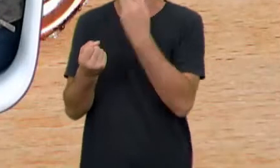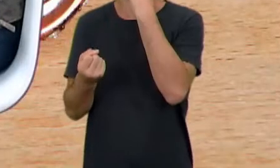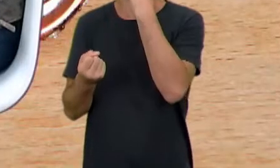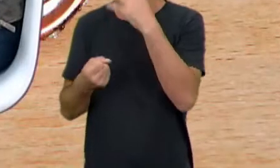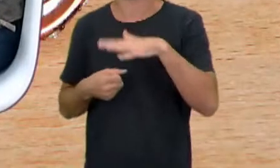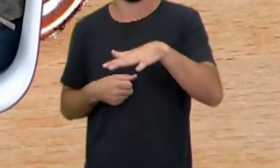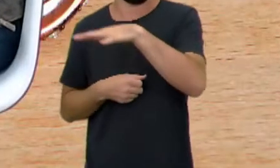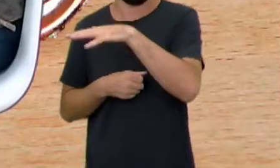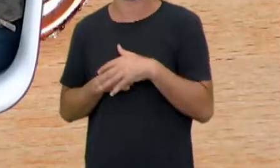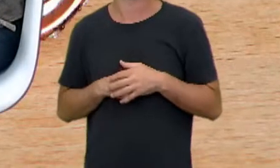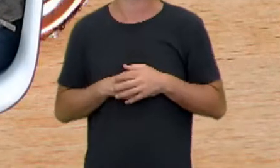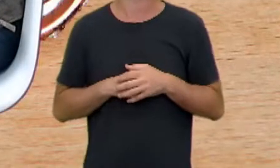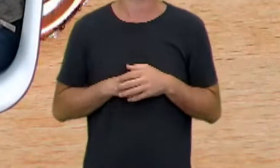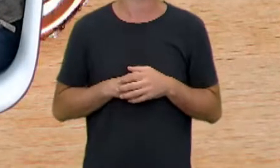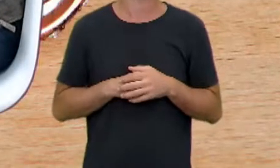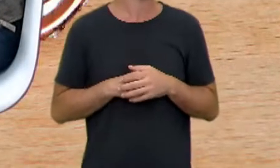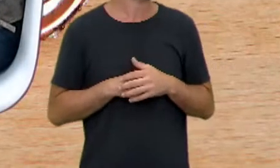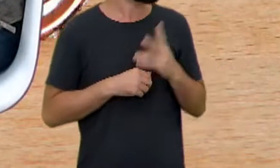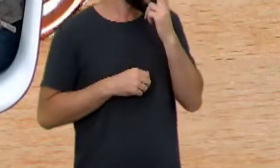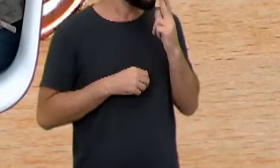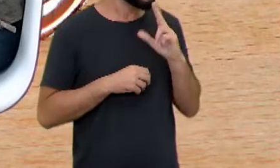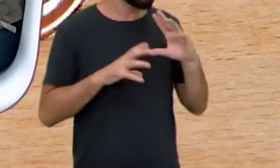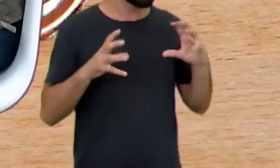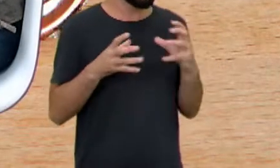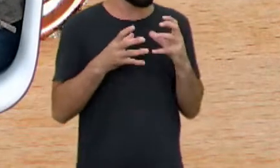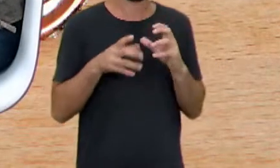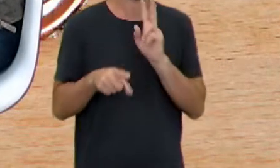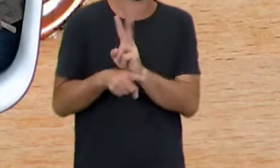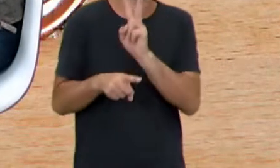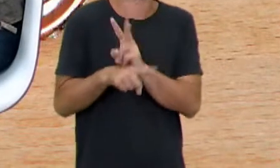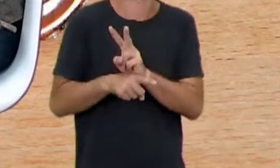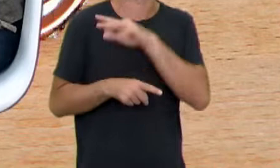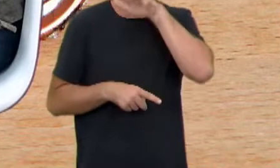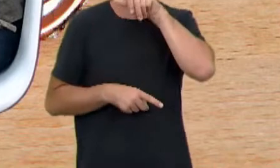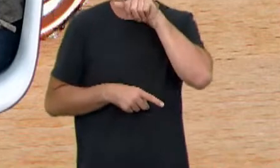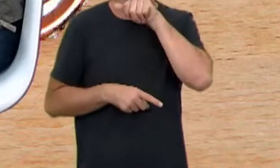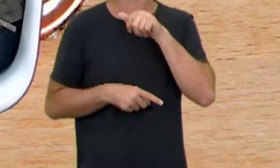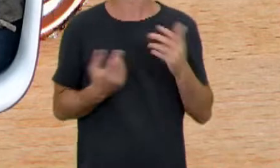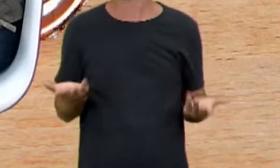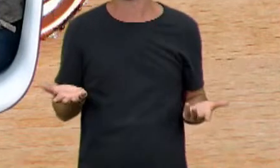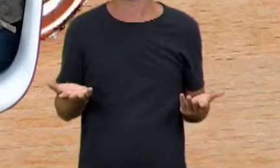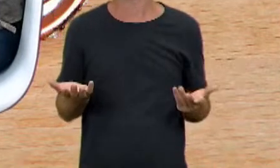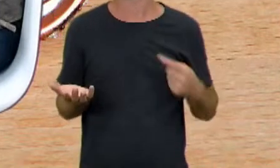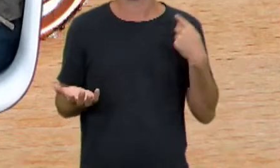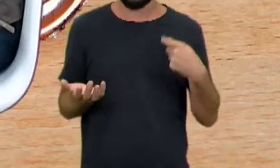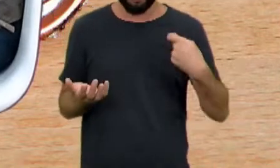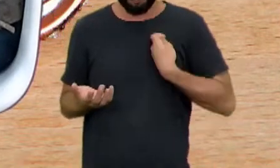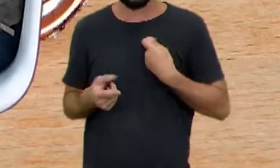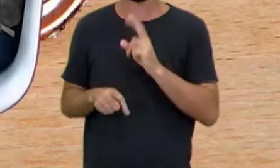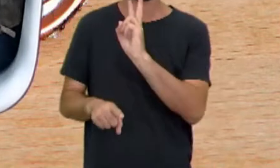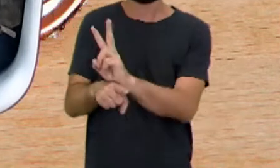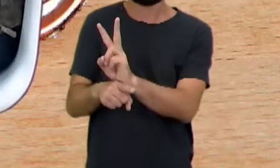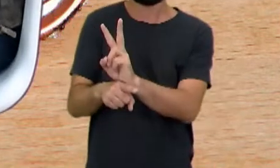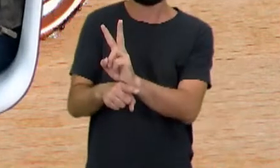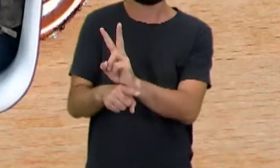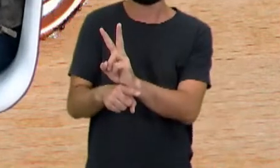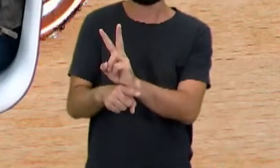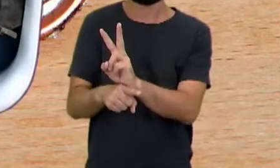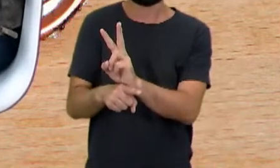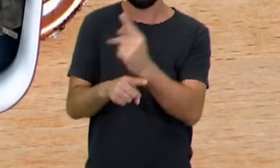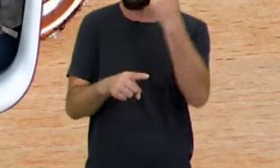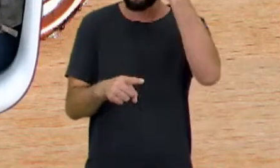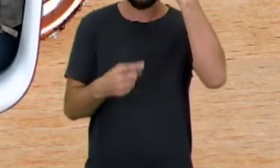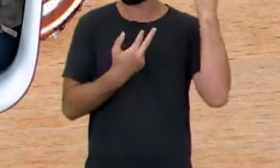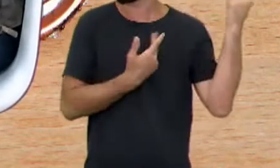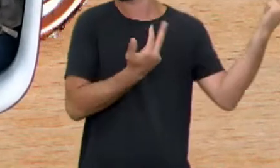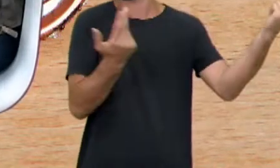time de proteção de animal. Sim. E essa protetor de animal não vai discursar diferente disso. Sim,